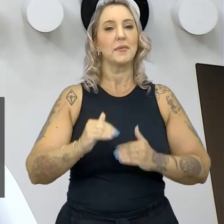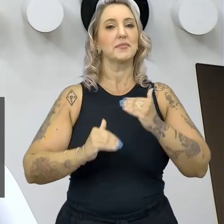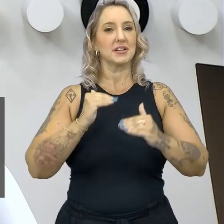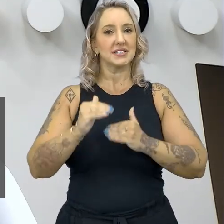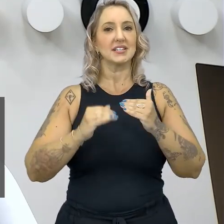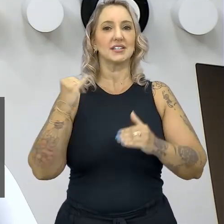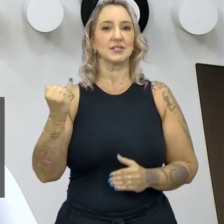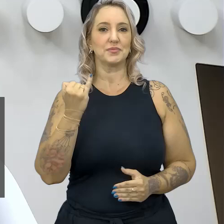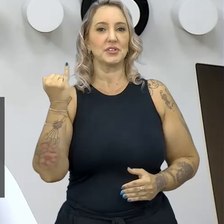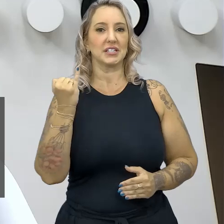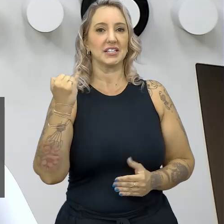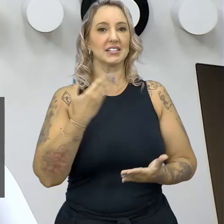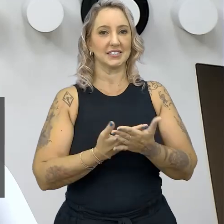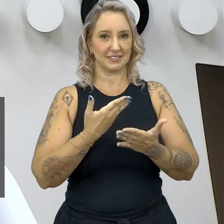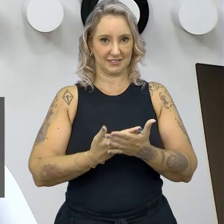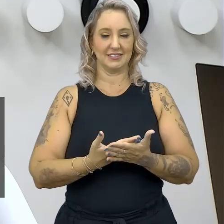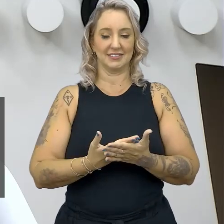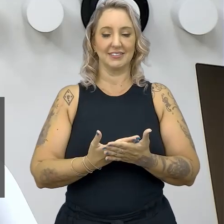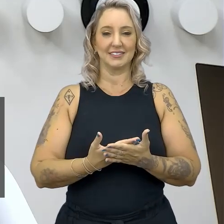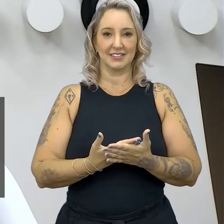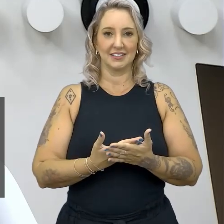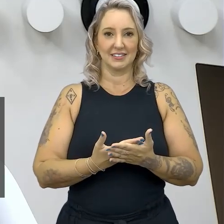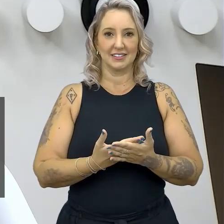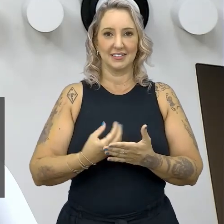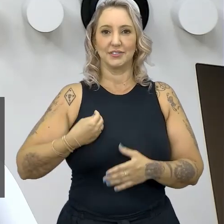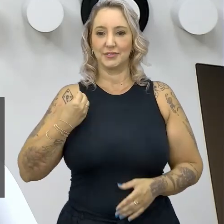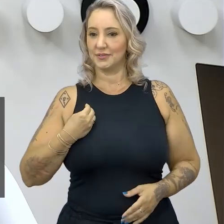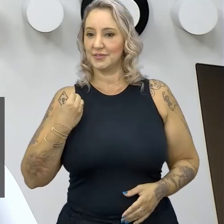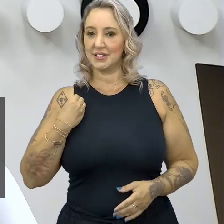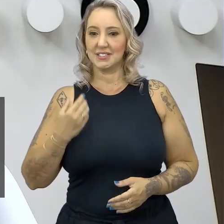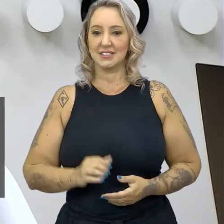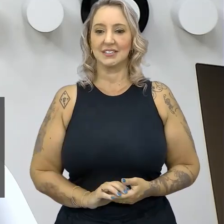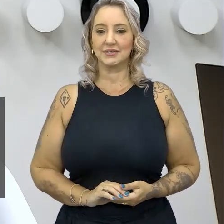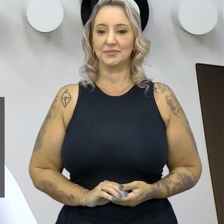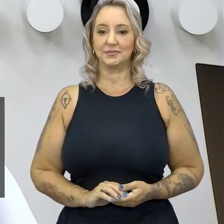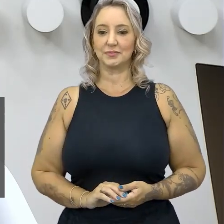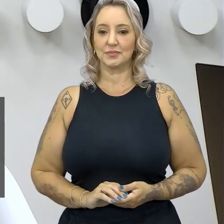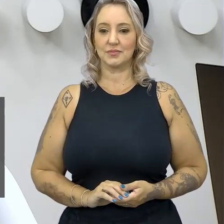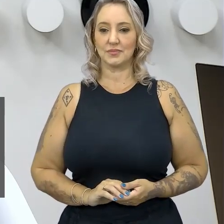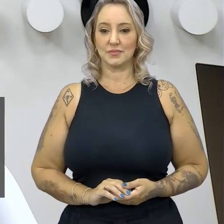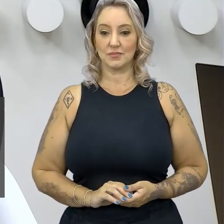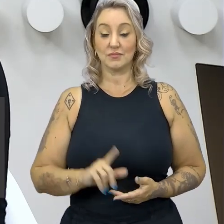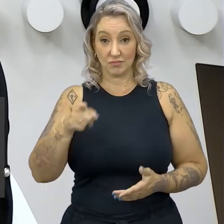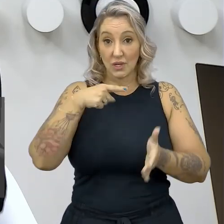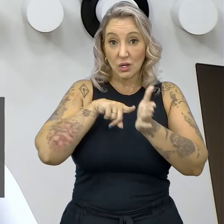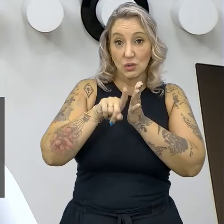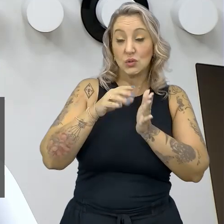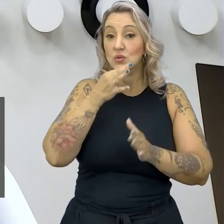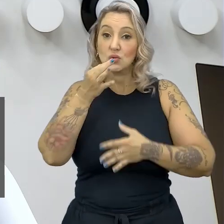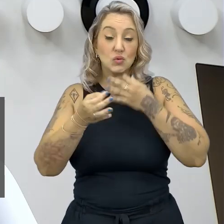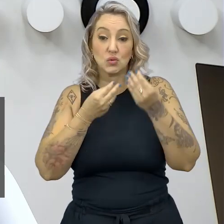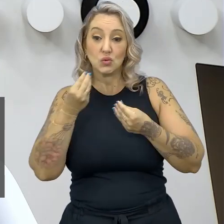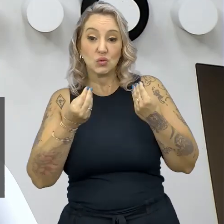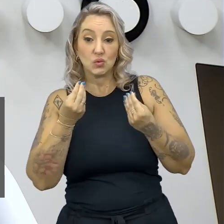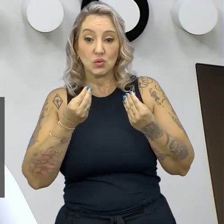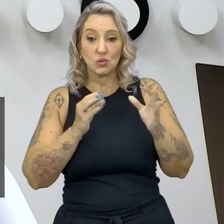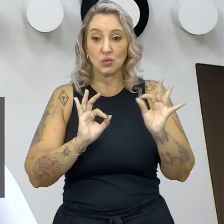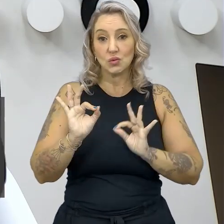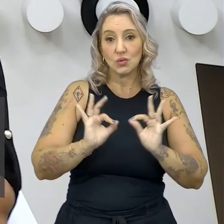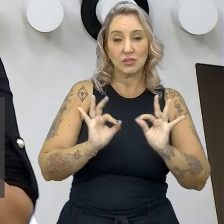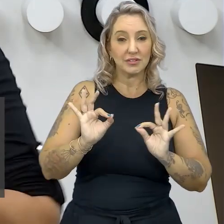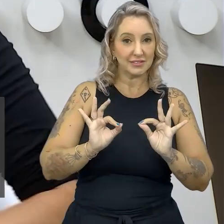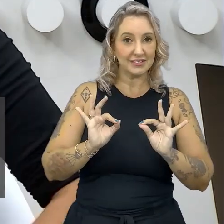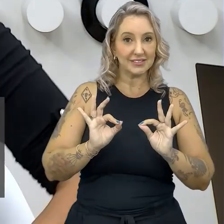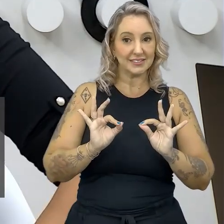processo que é importante aí para o estudante ter, né, de vivência, né? Exatamente, até sugestões, dicas de como ele se organizar